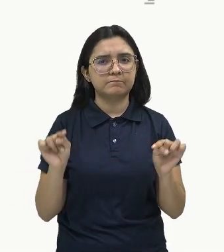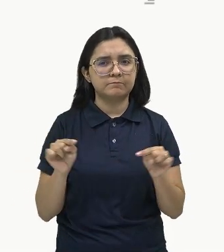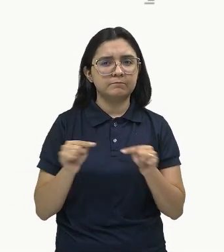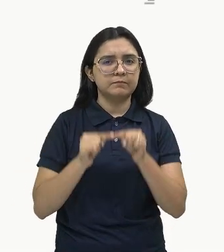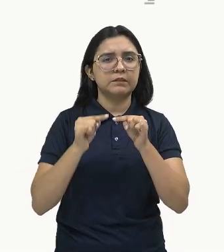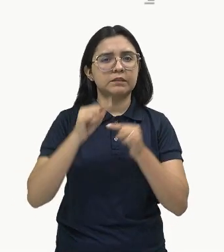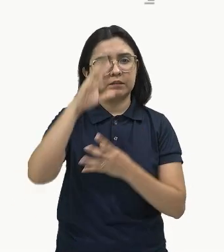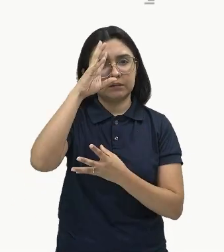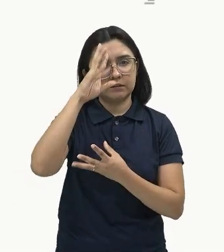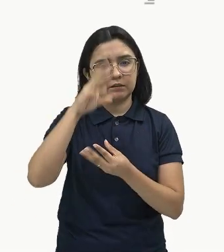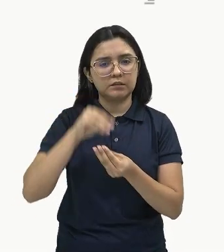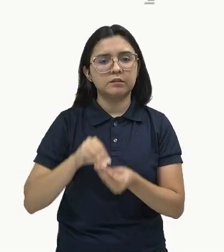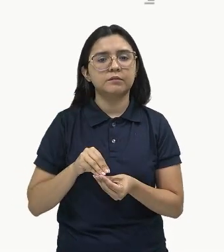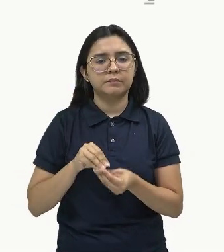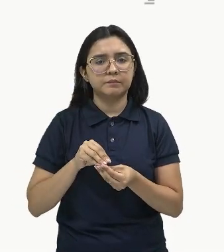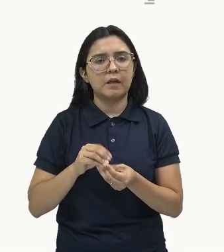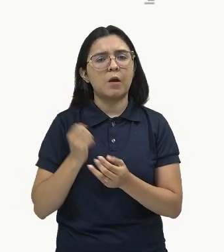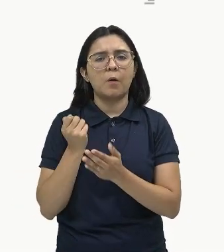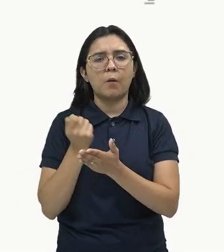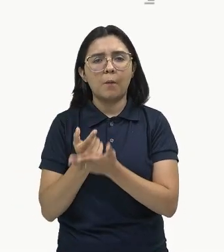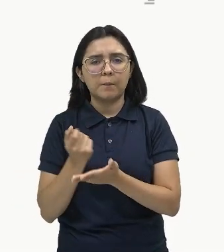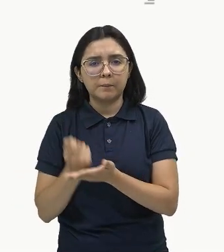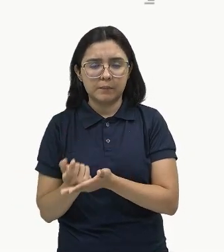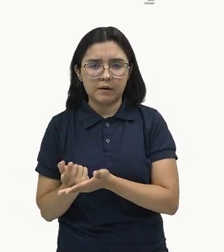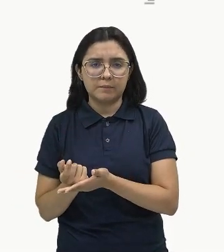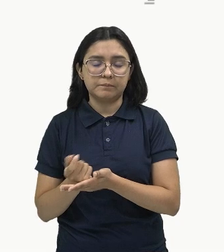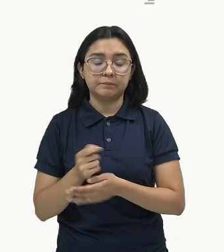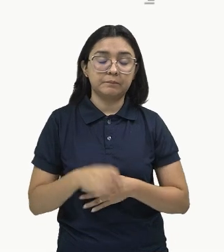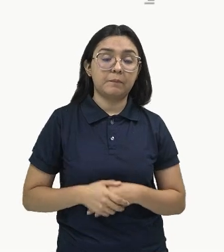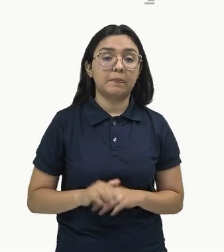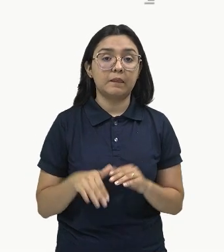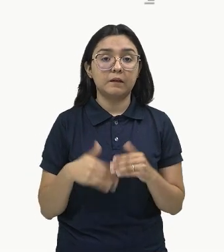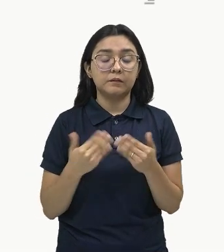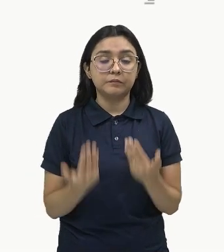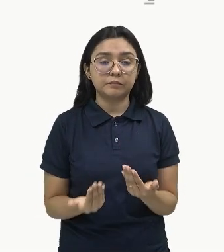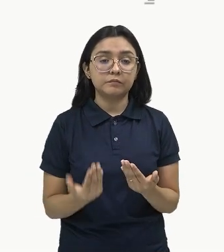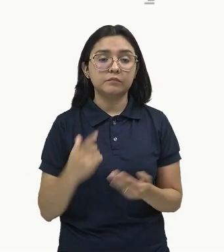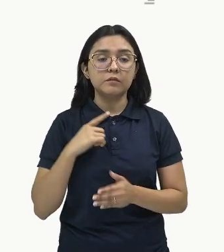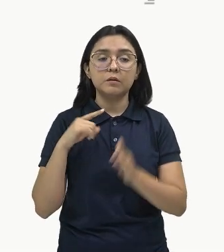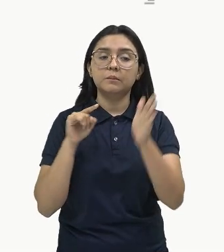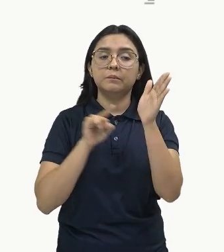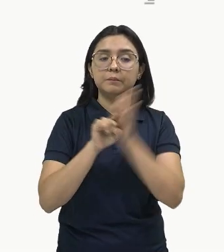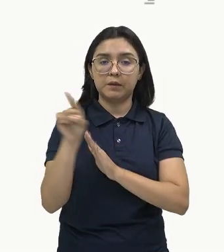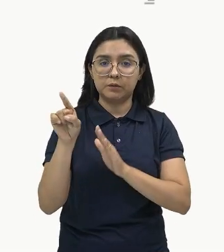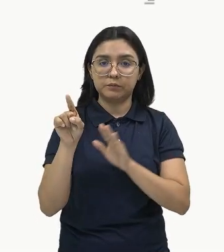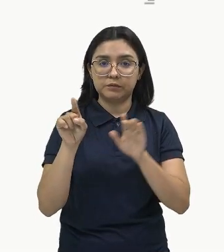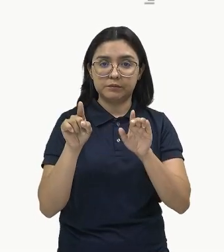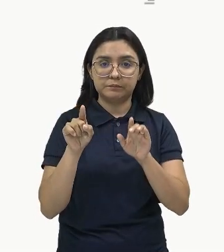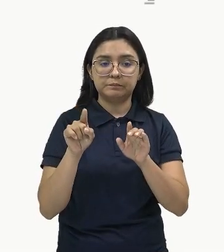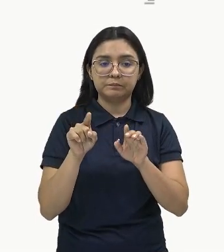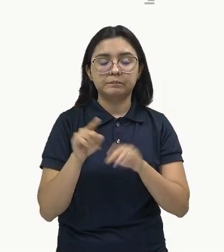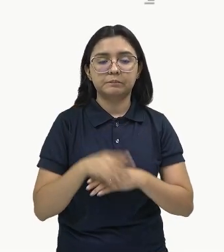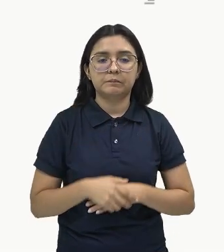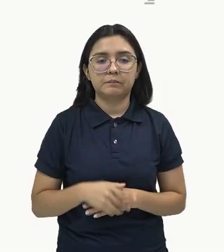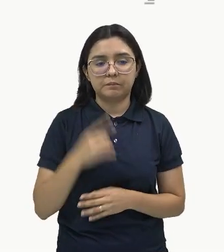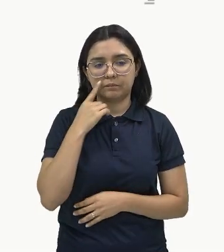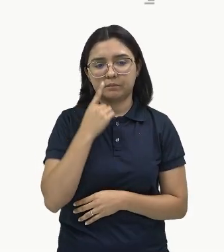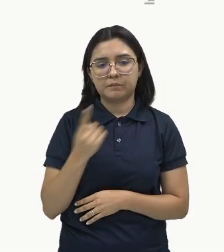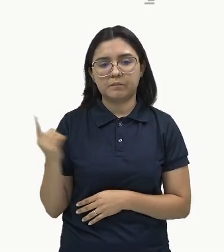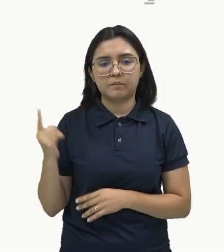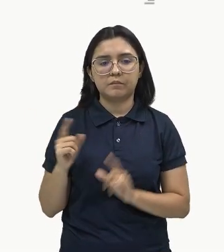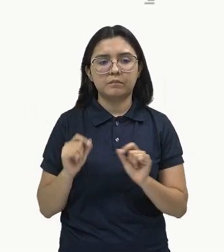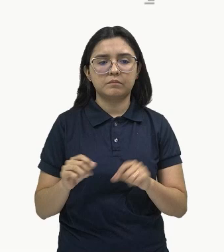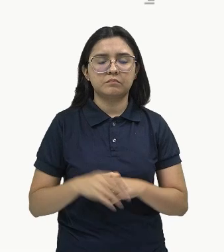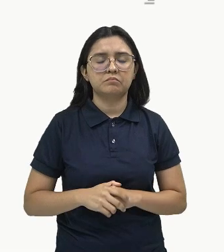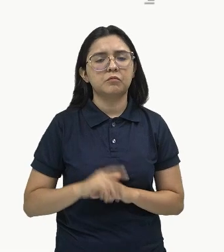Consumerism significa consumismo. Então, aqui eu tenho uma pergunta. What is consumerism? O que é